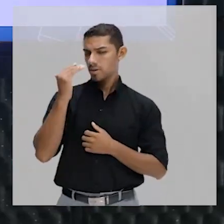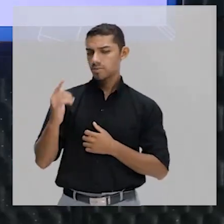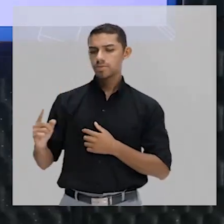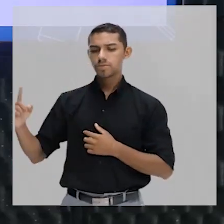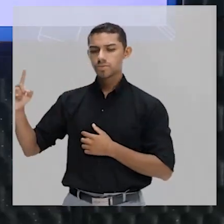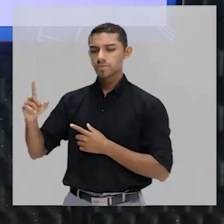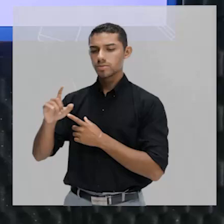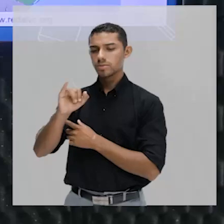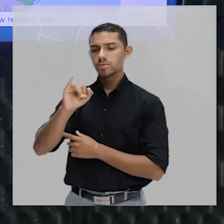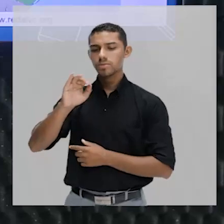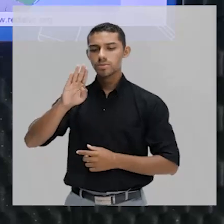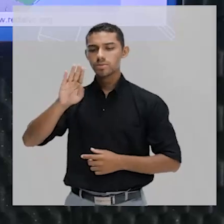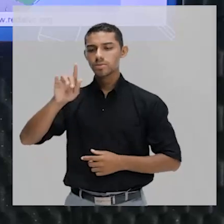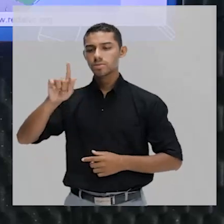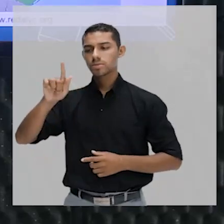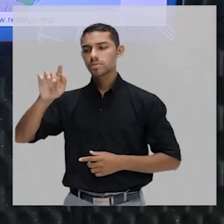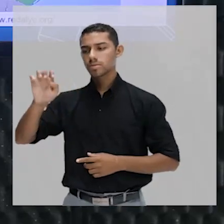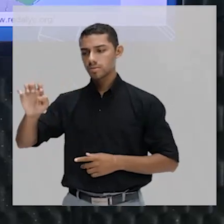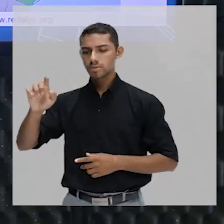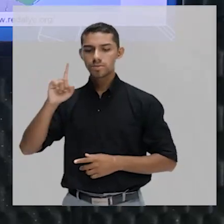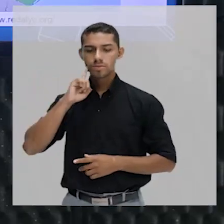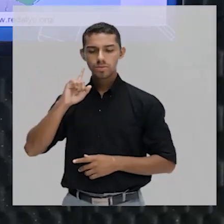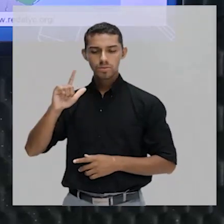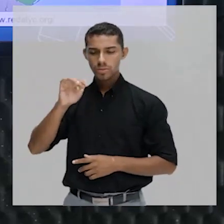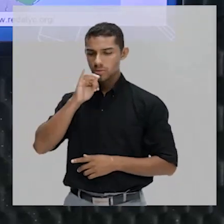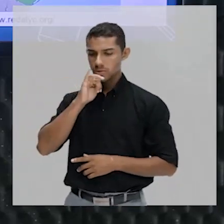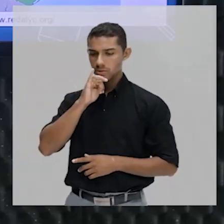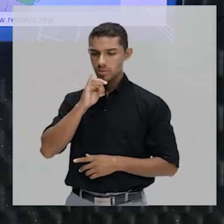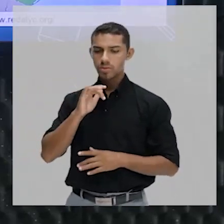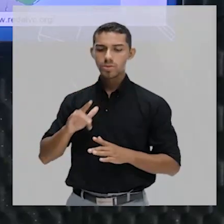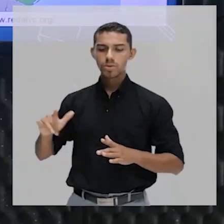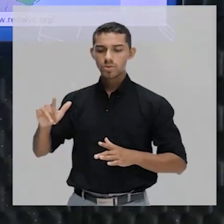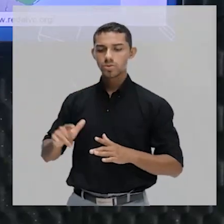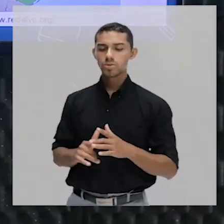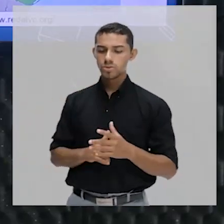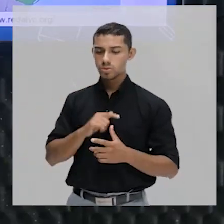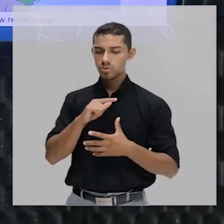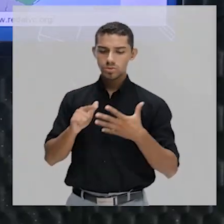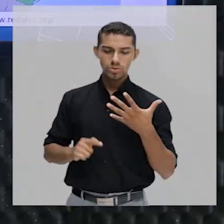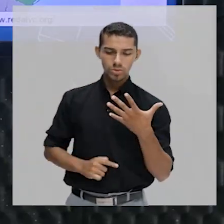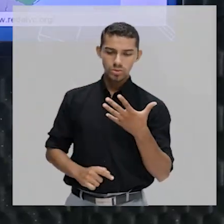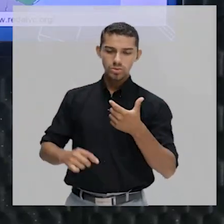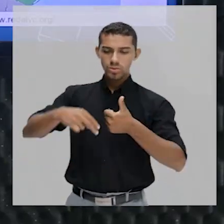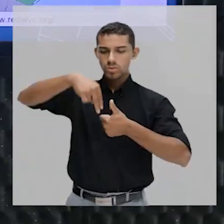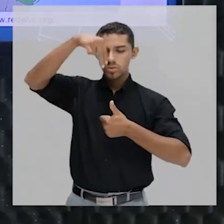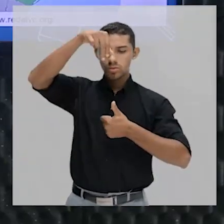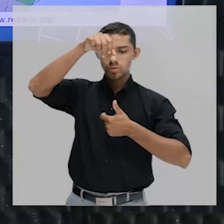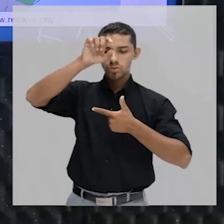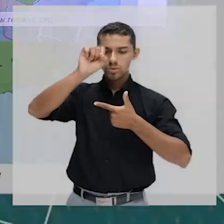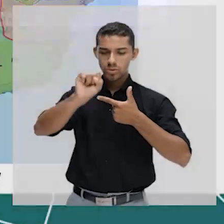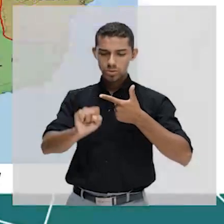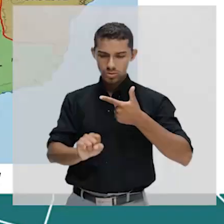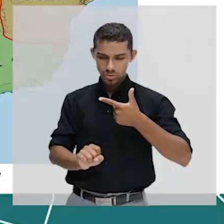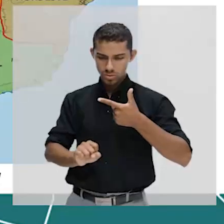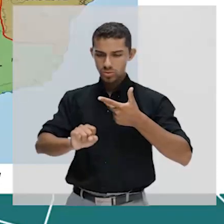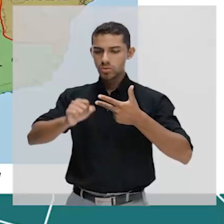classificação do IBGE, né, que nós conhecemos. O nosso país que divide aí em 5 macro-regiões, Norte, Nordeste,